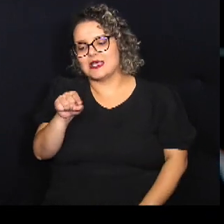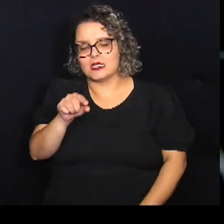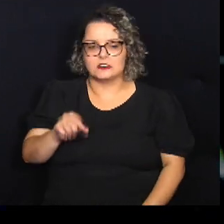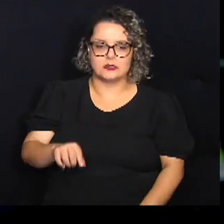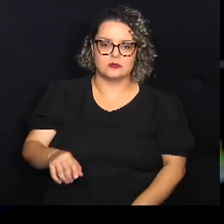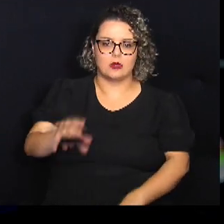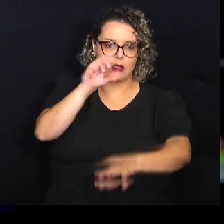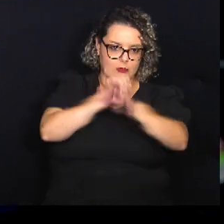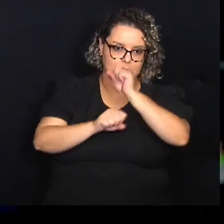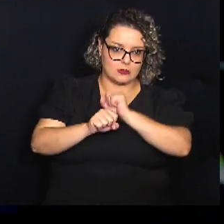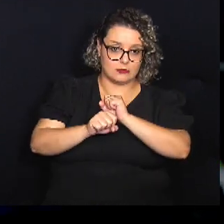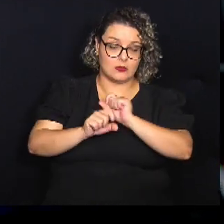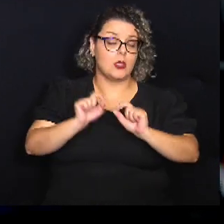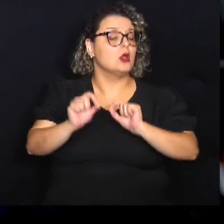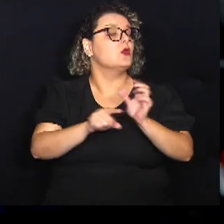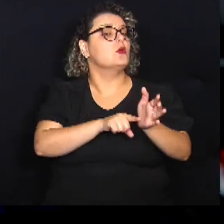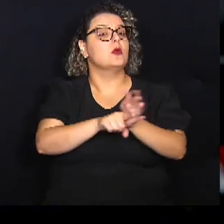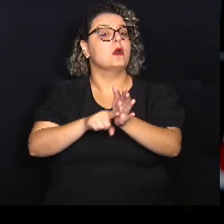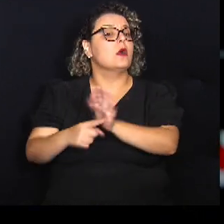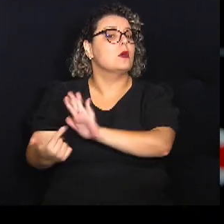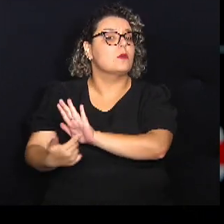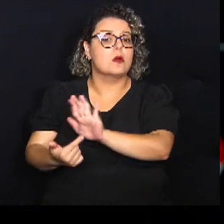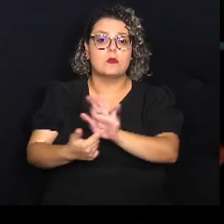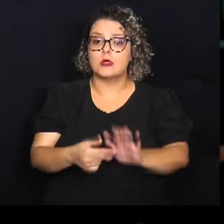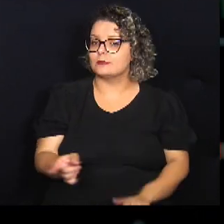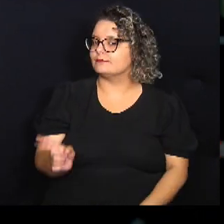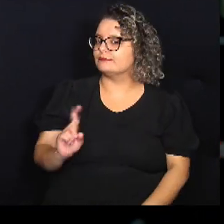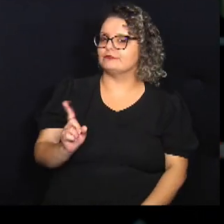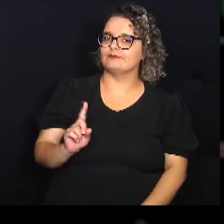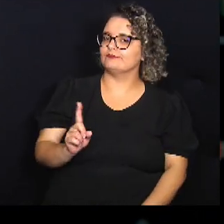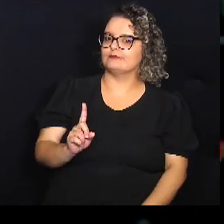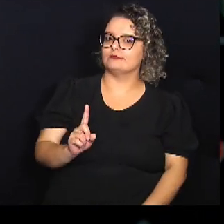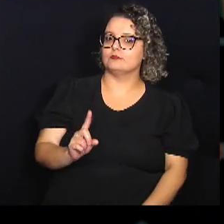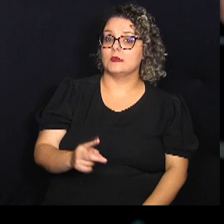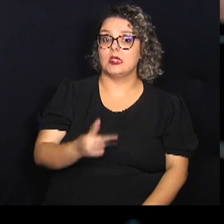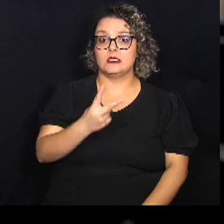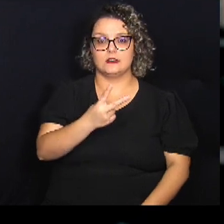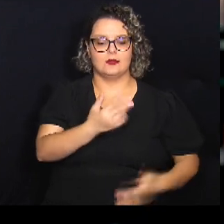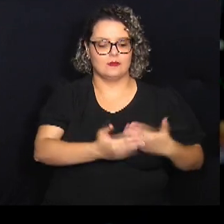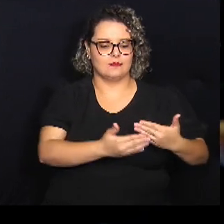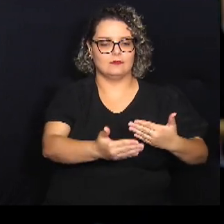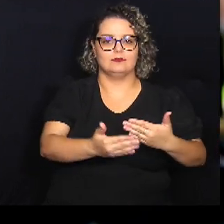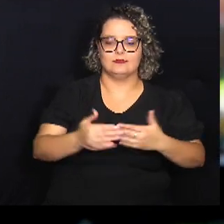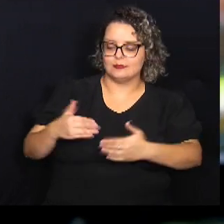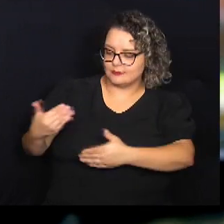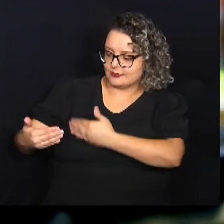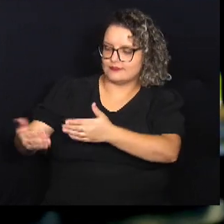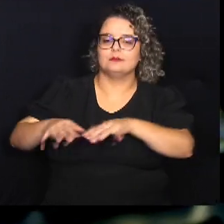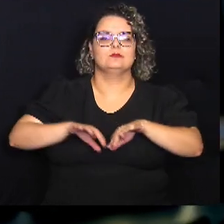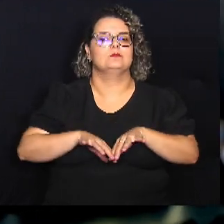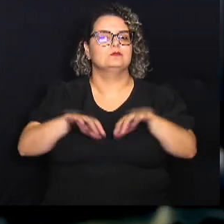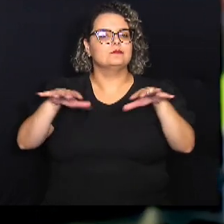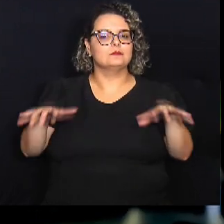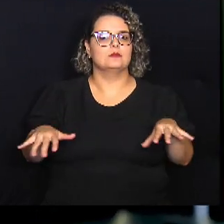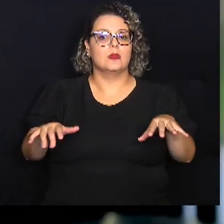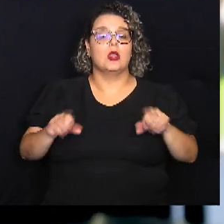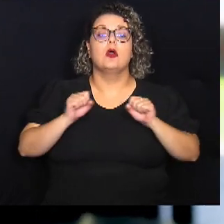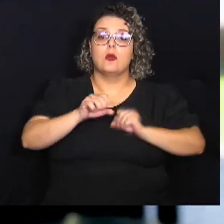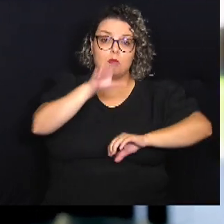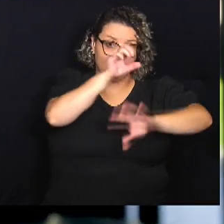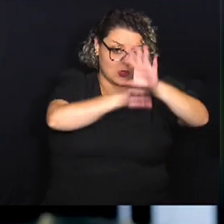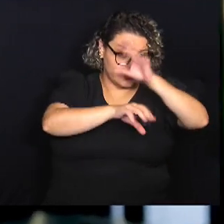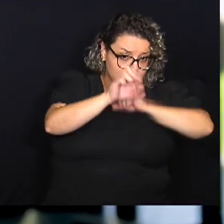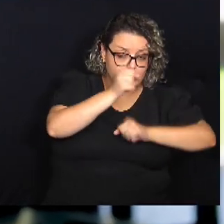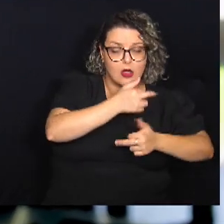que as pesquisas vêm nos mostrando é que são dois processos distintos. Então, eu posso aprender